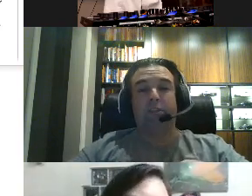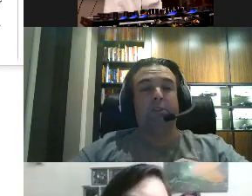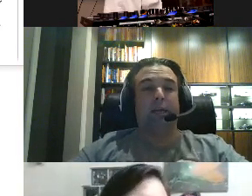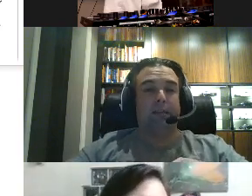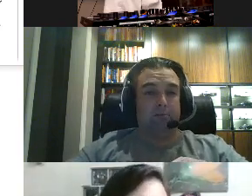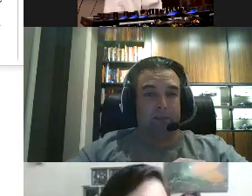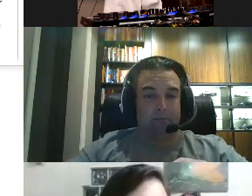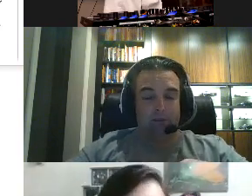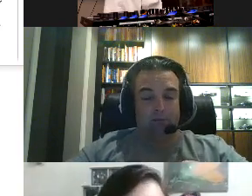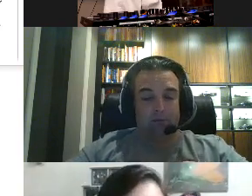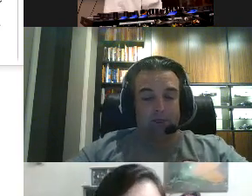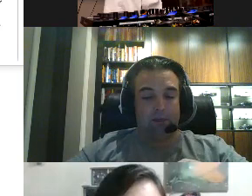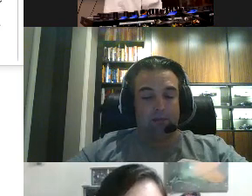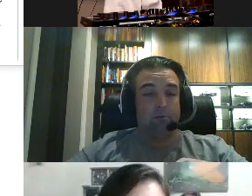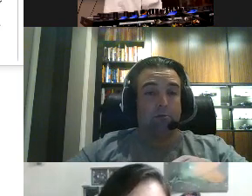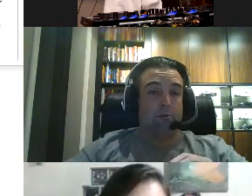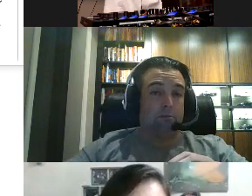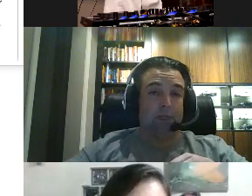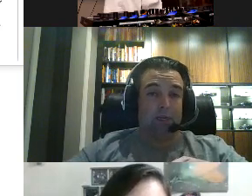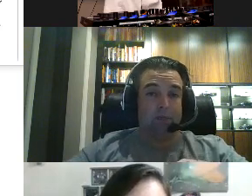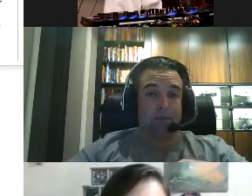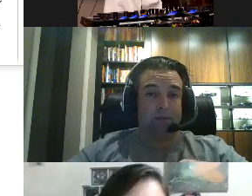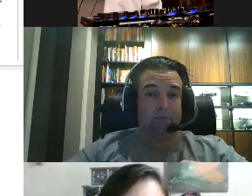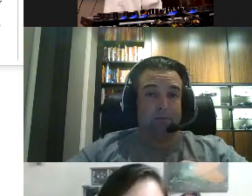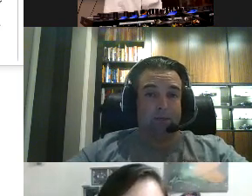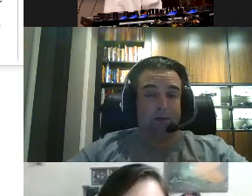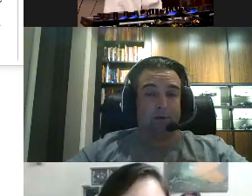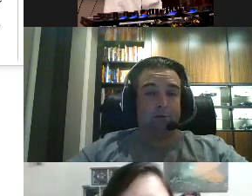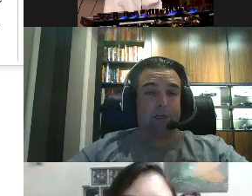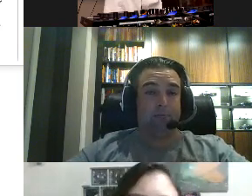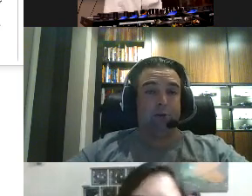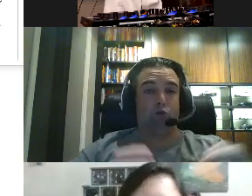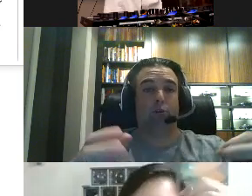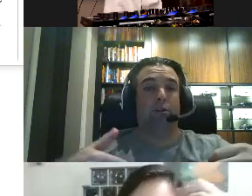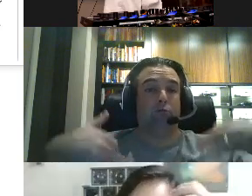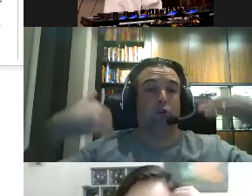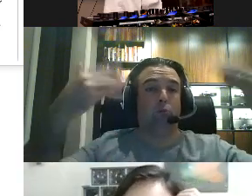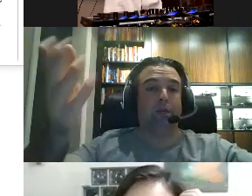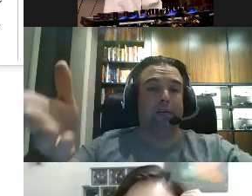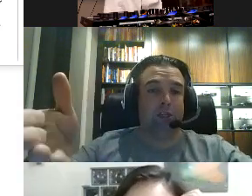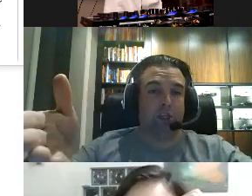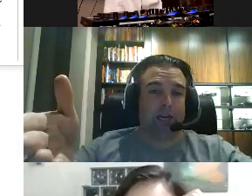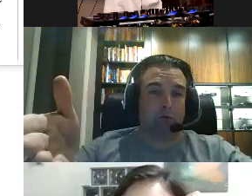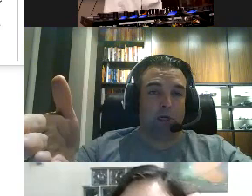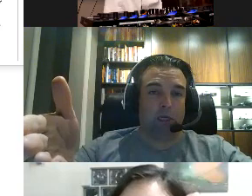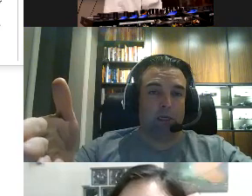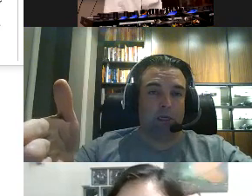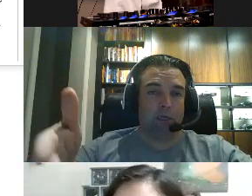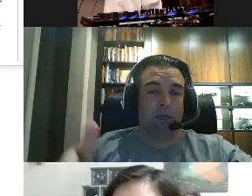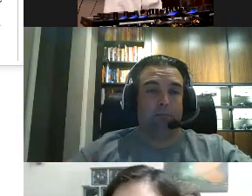Nós não fizemos nada no tratamento de esgoto. Quem trata o esgoto são as bactérias. Nosso trabalho todo é ter um volume grande de